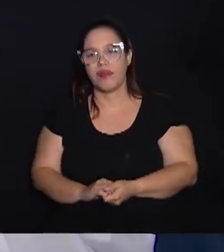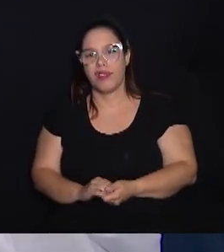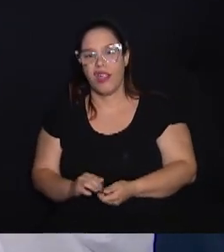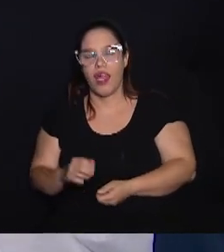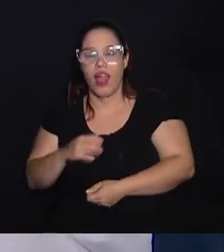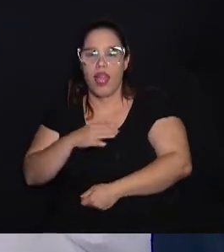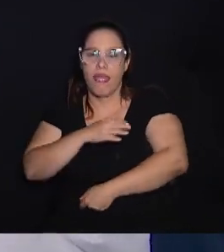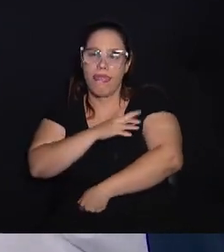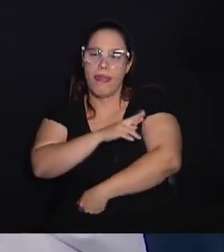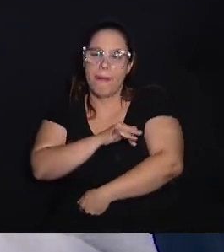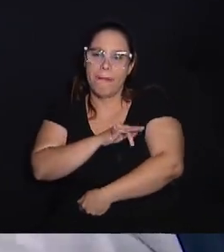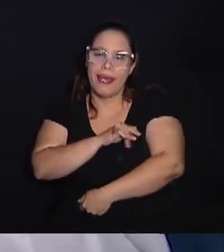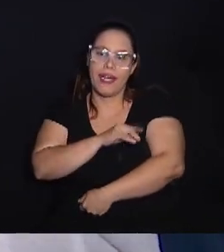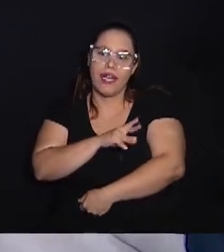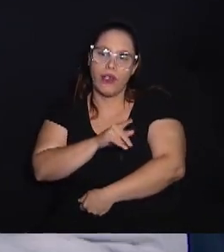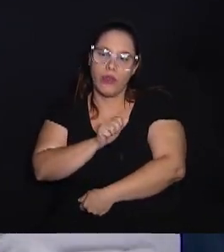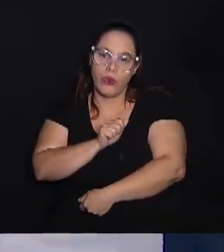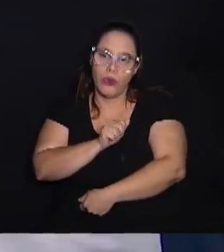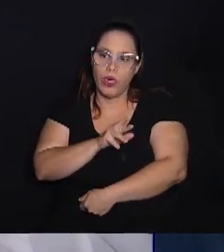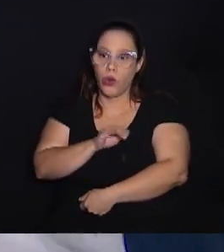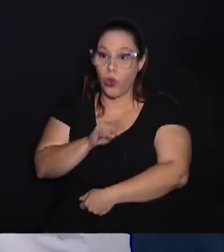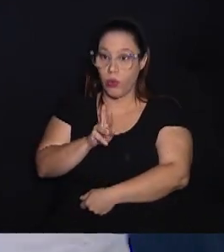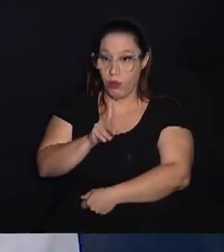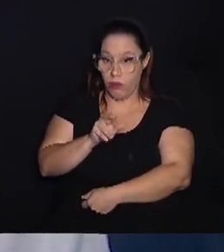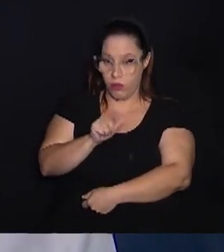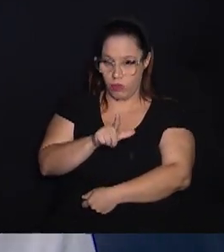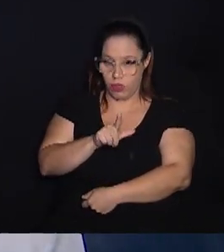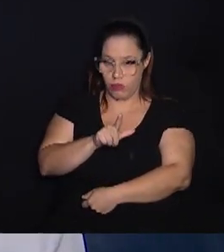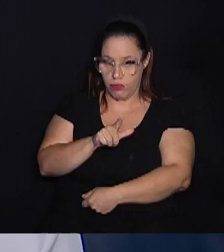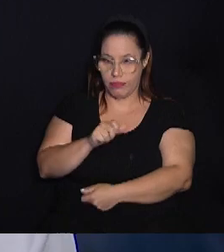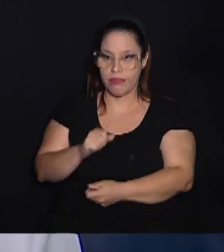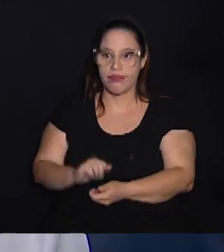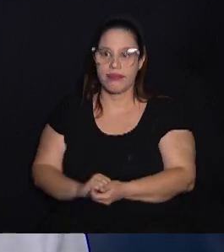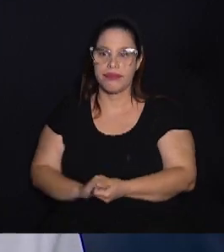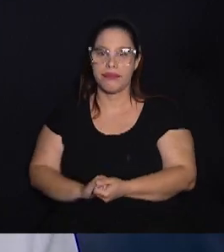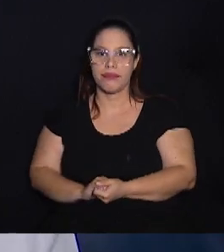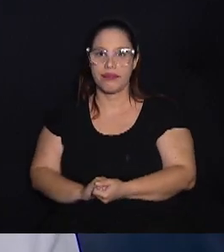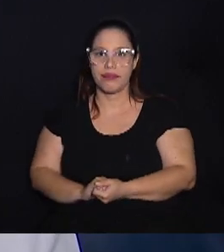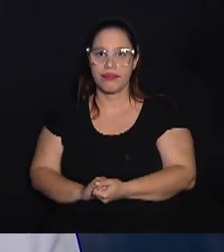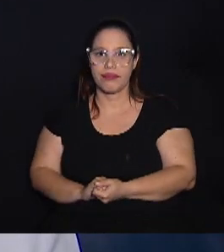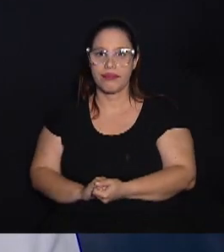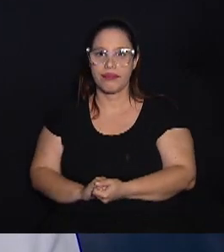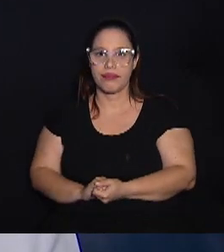a temperatura corporal confortável, essa é o mais indicado.